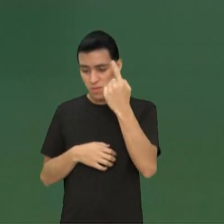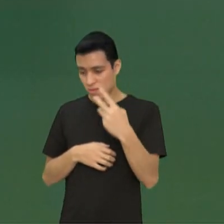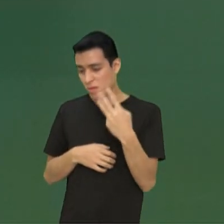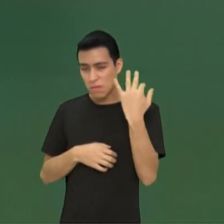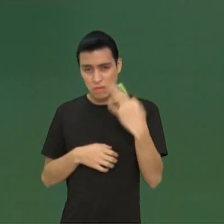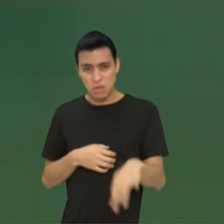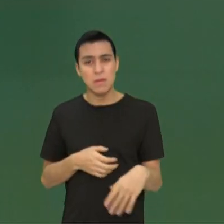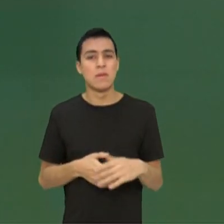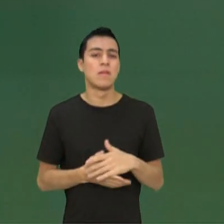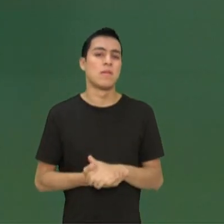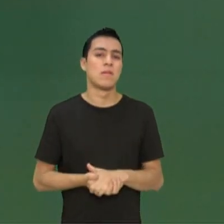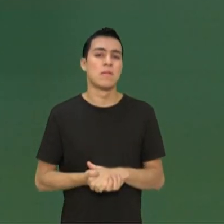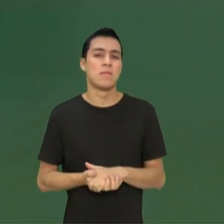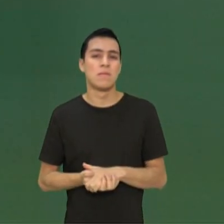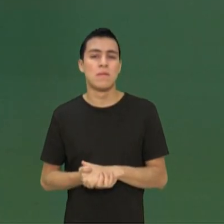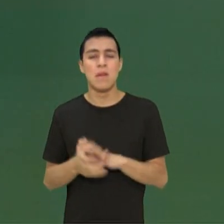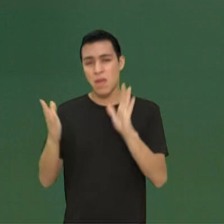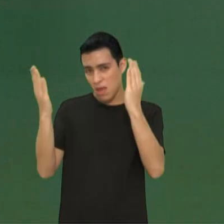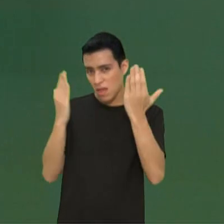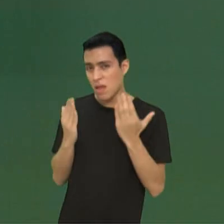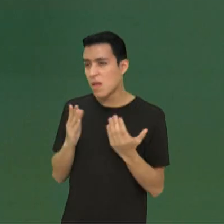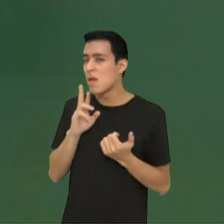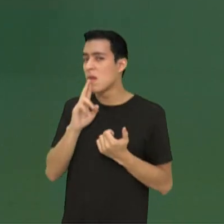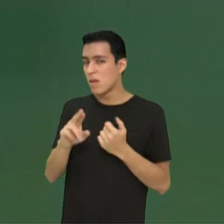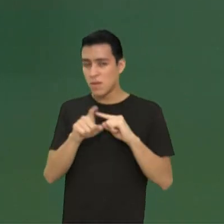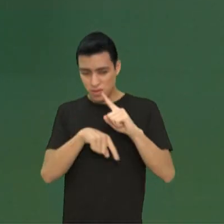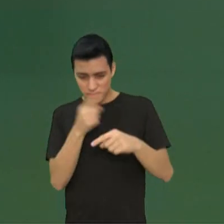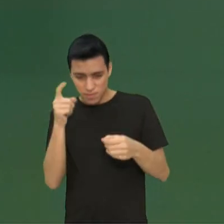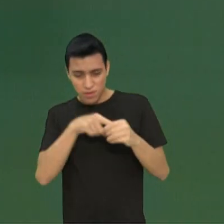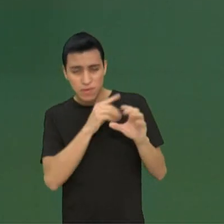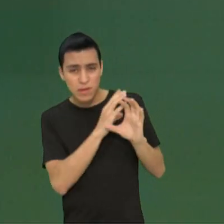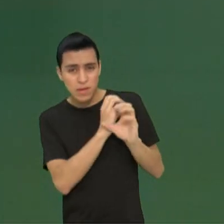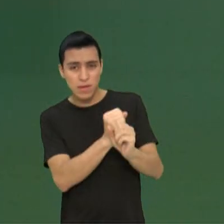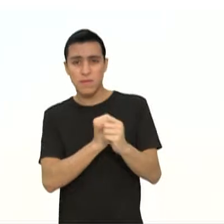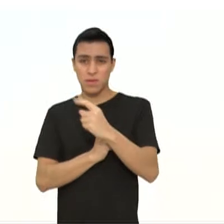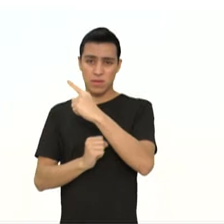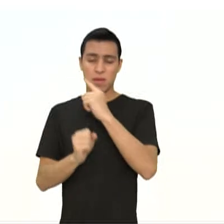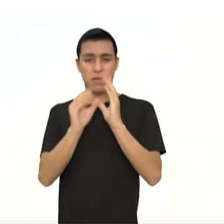3 corretas? Analisa, responde, eu já reviso com você.